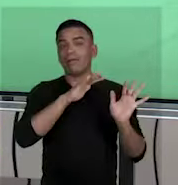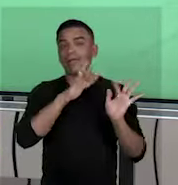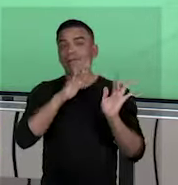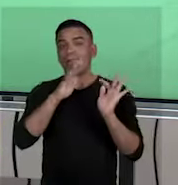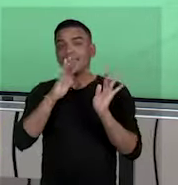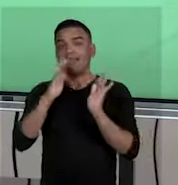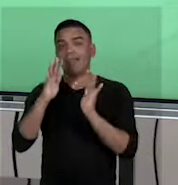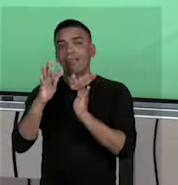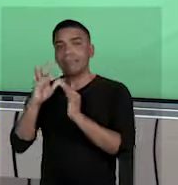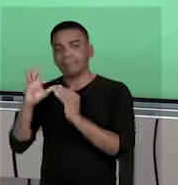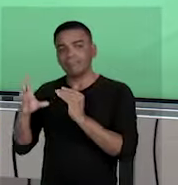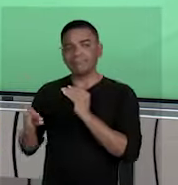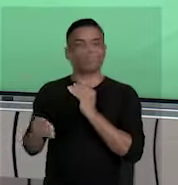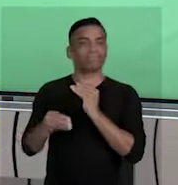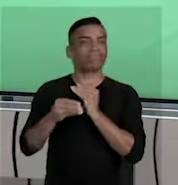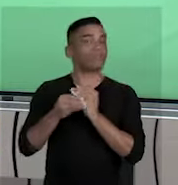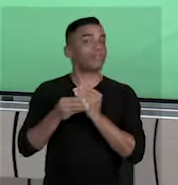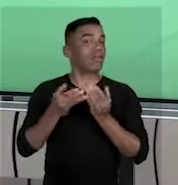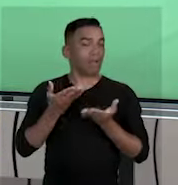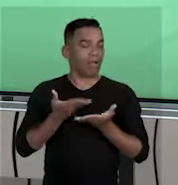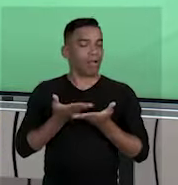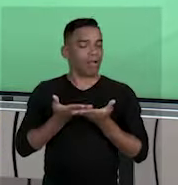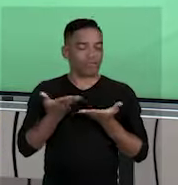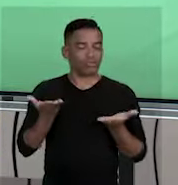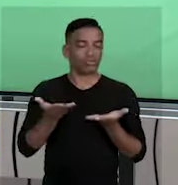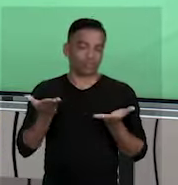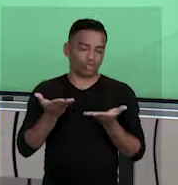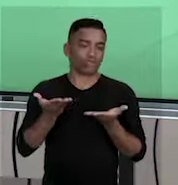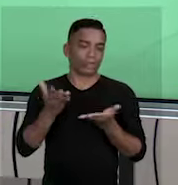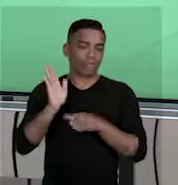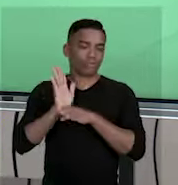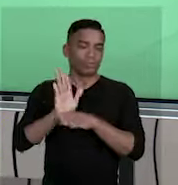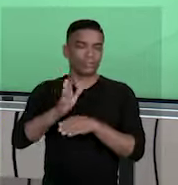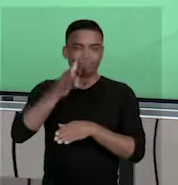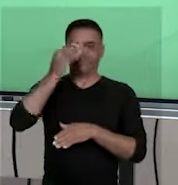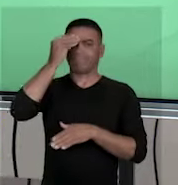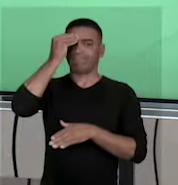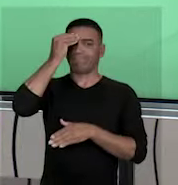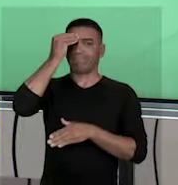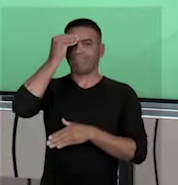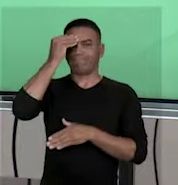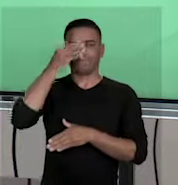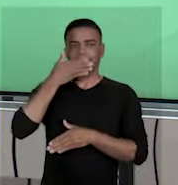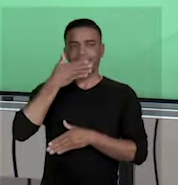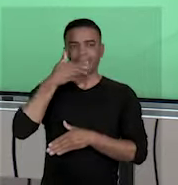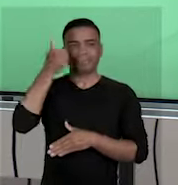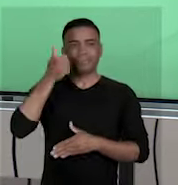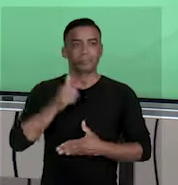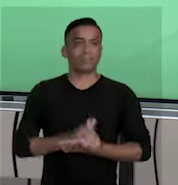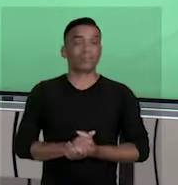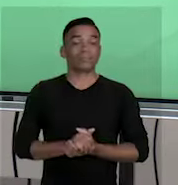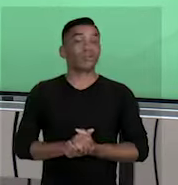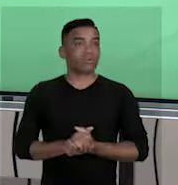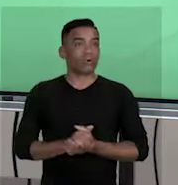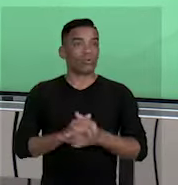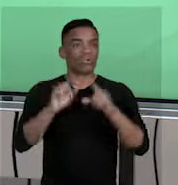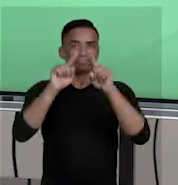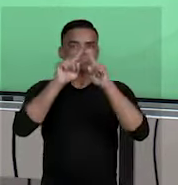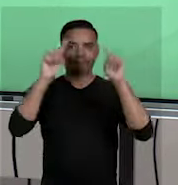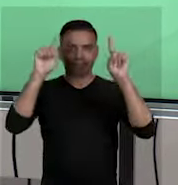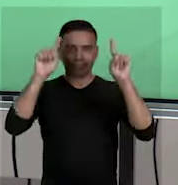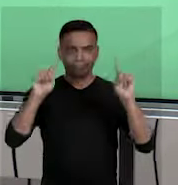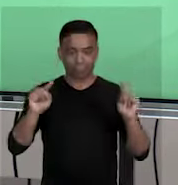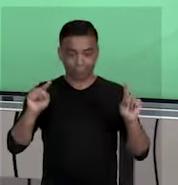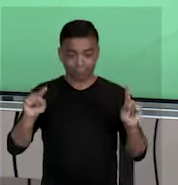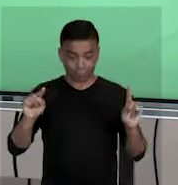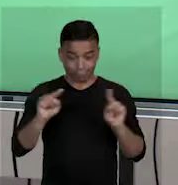para complementar a aula de hoje, beleza? Então vamos lá. Nós vamos falar sobre os circuitos elétricos, né?